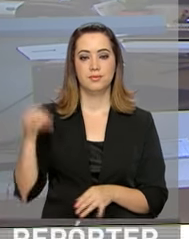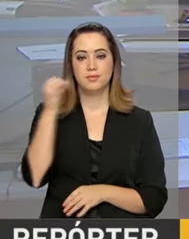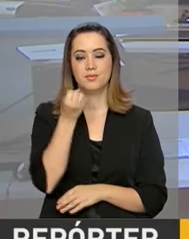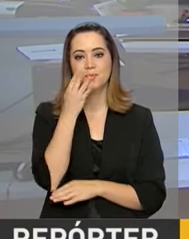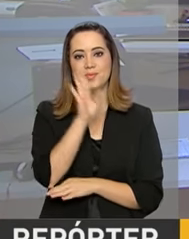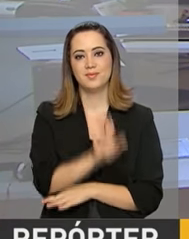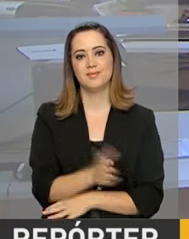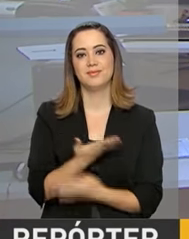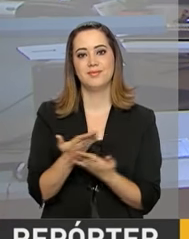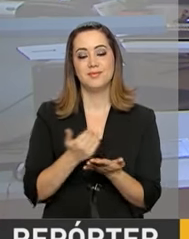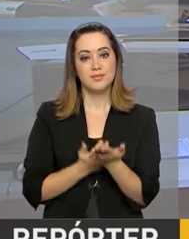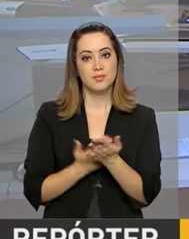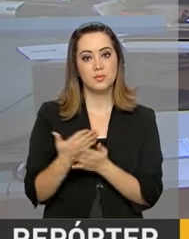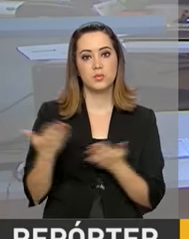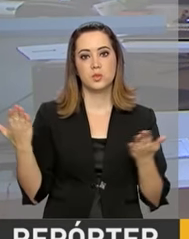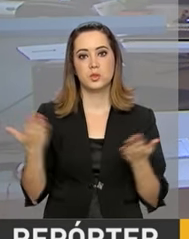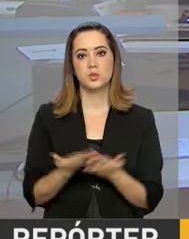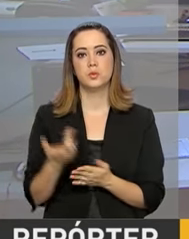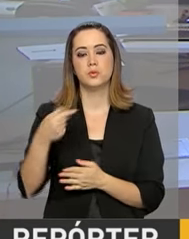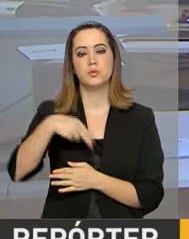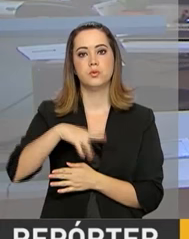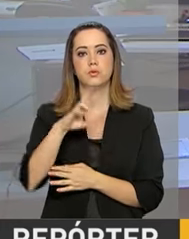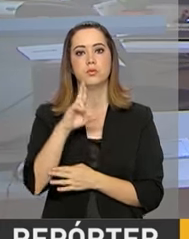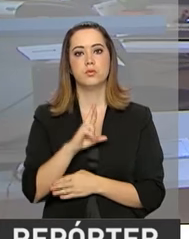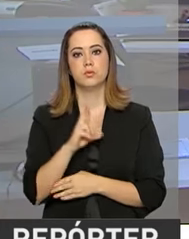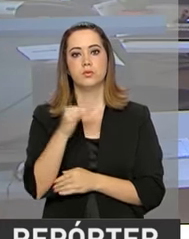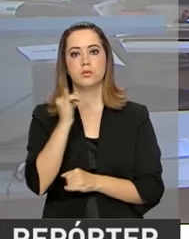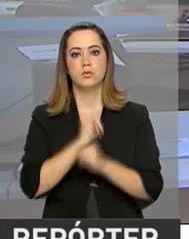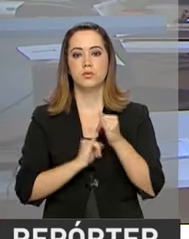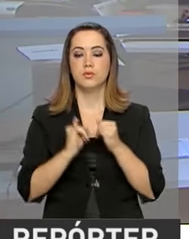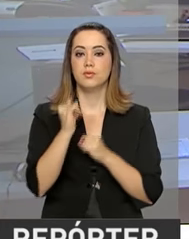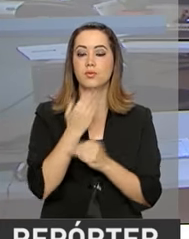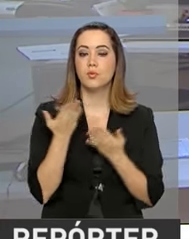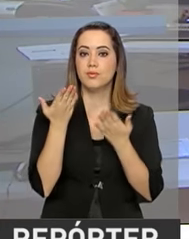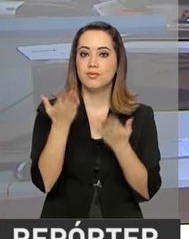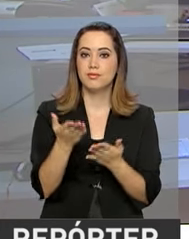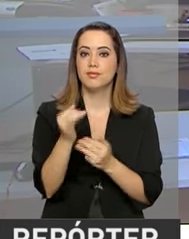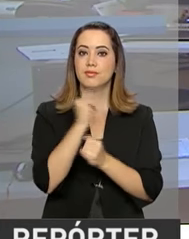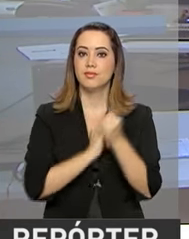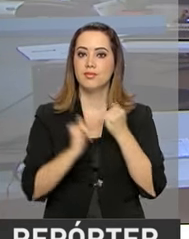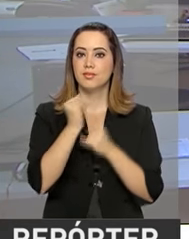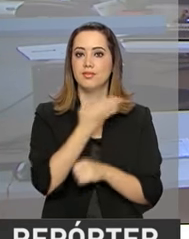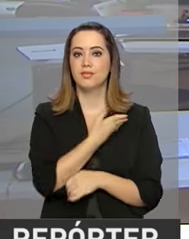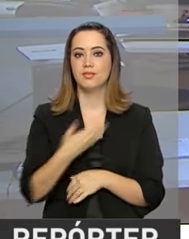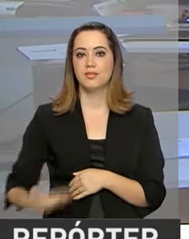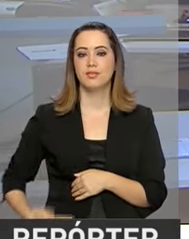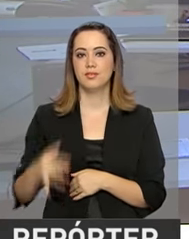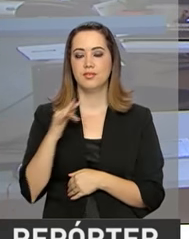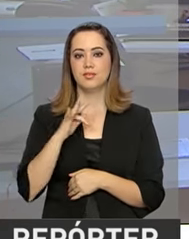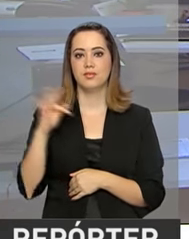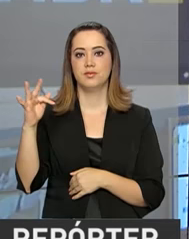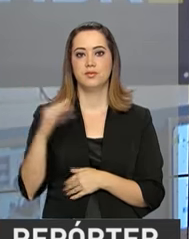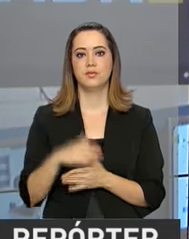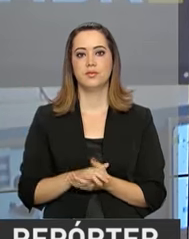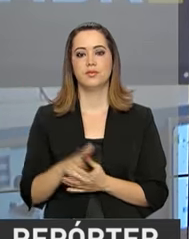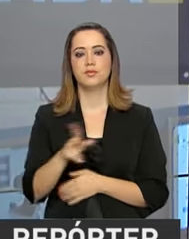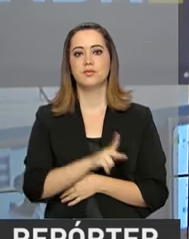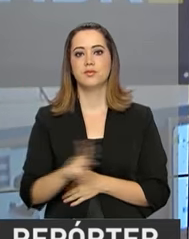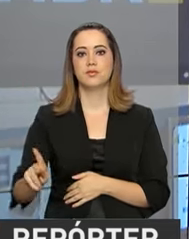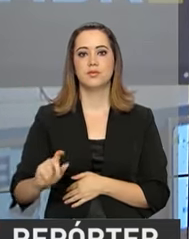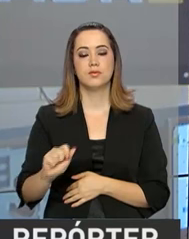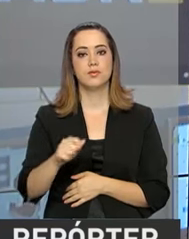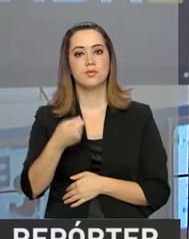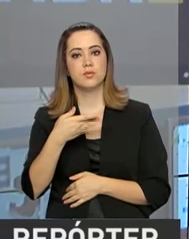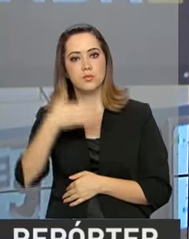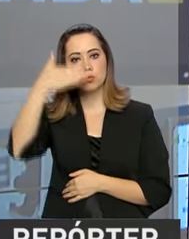Olá, uma boa tarde. Começa agora mais uma edição do Repórter NBR para levar até você as notícias do governo federal. O presidente